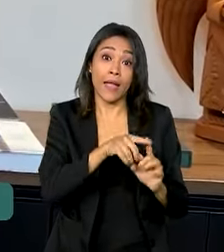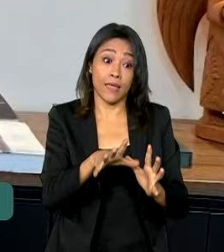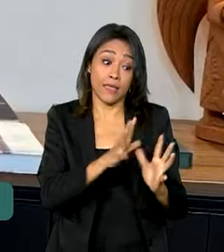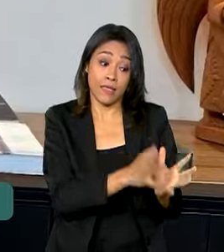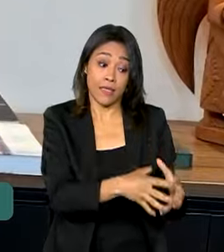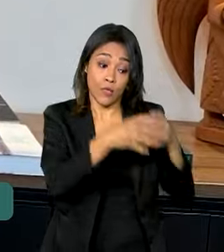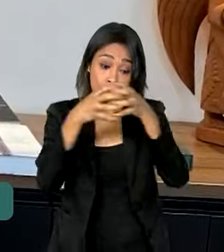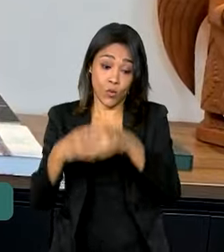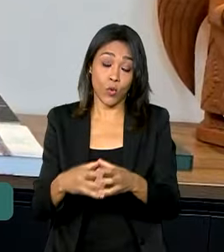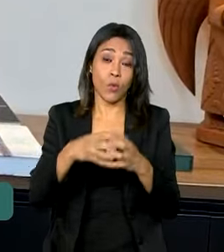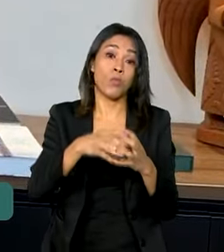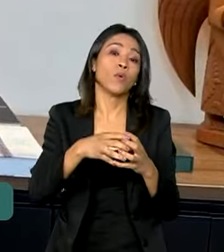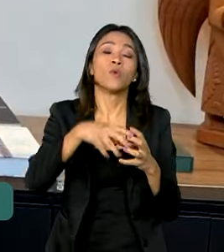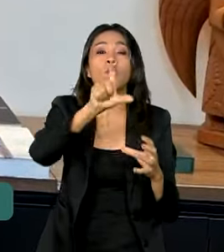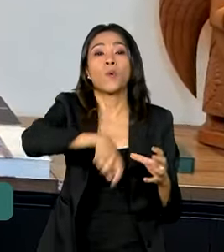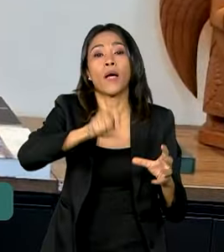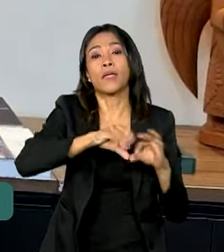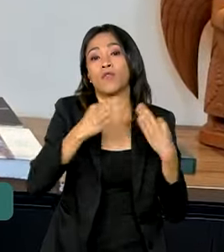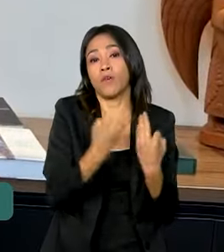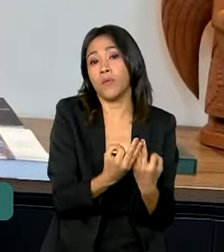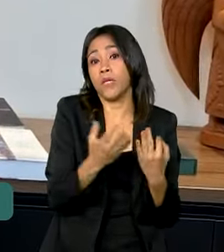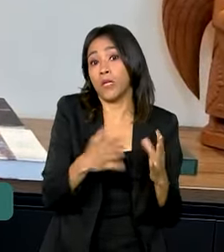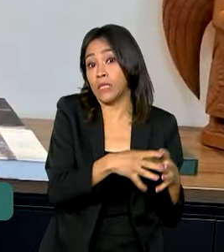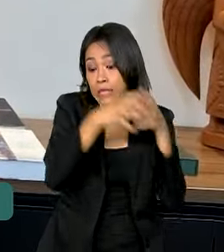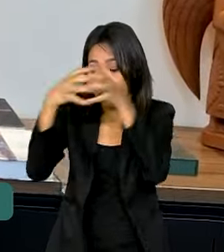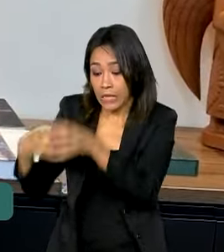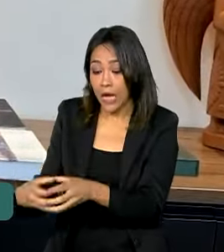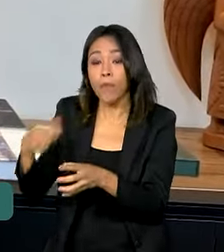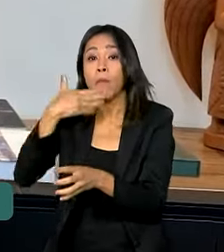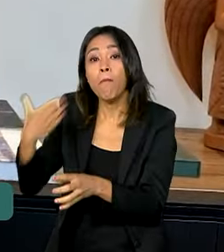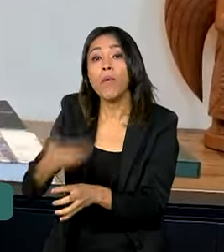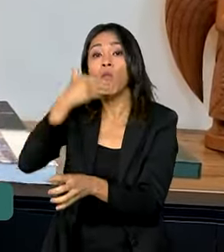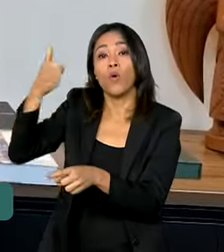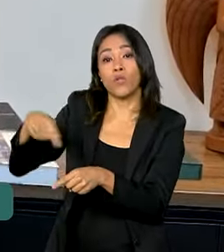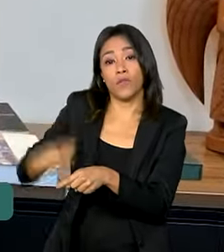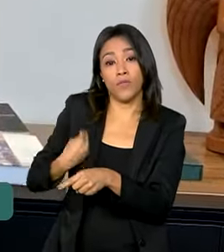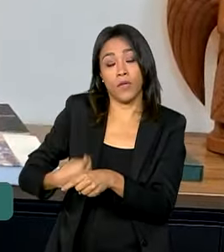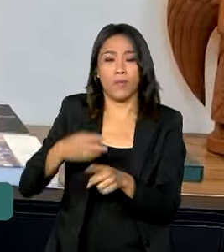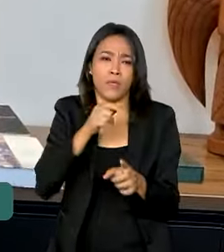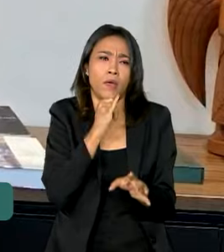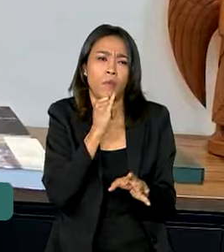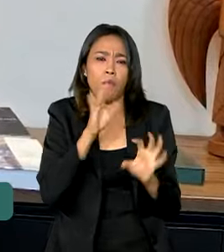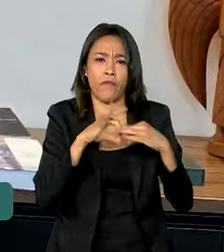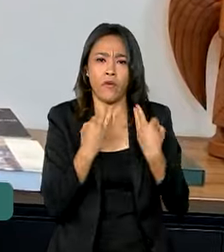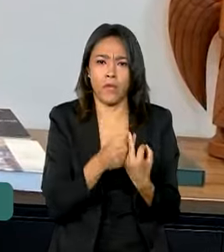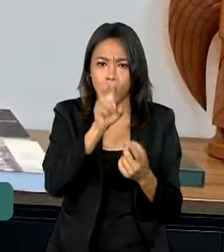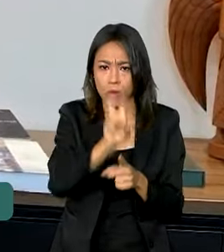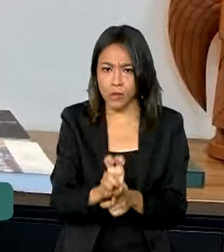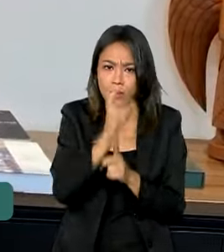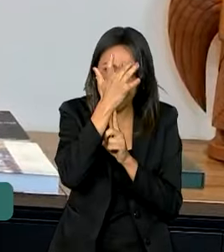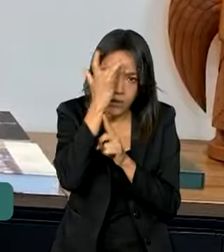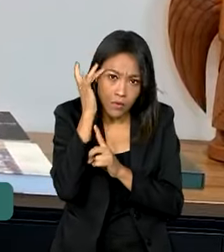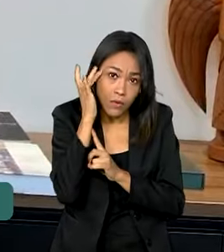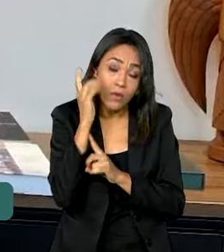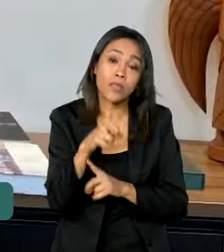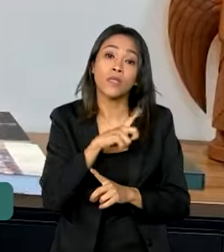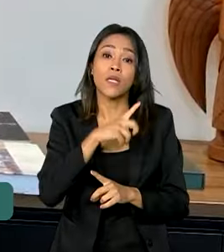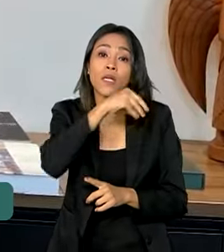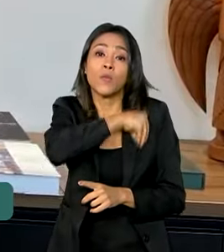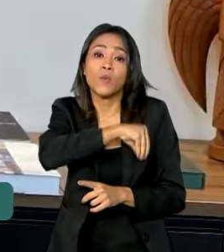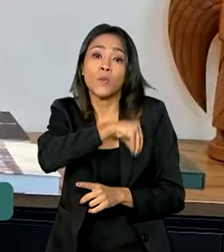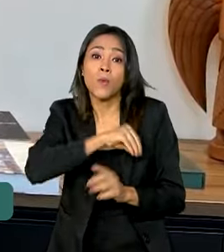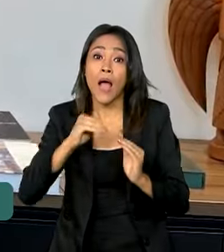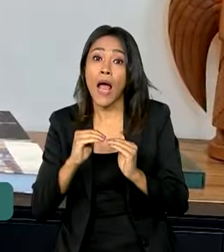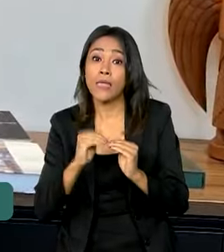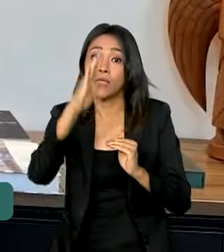famía porque melhoraram de vida uma família por exemplo de cinco pessoas estão ali com uma renda